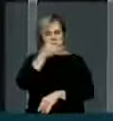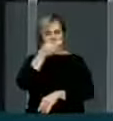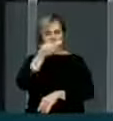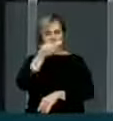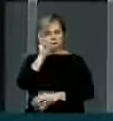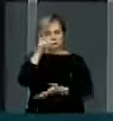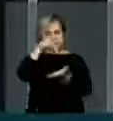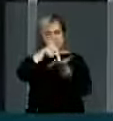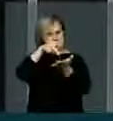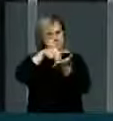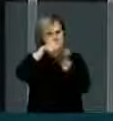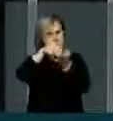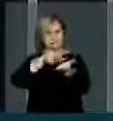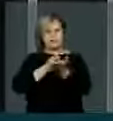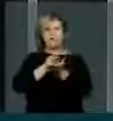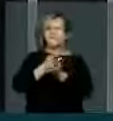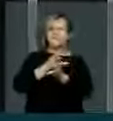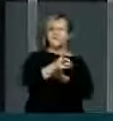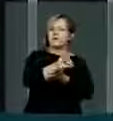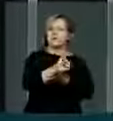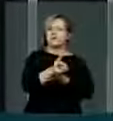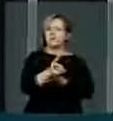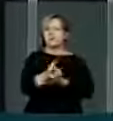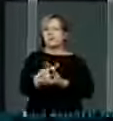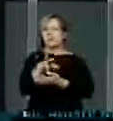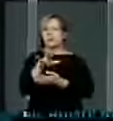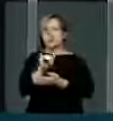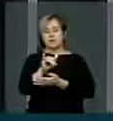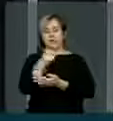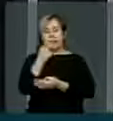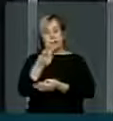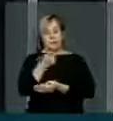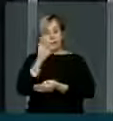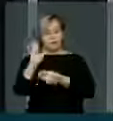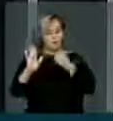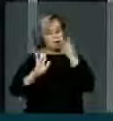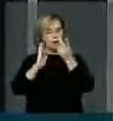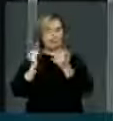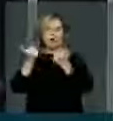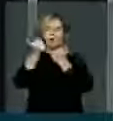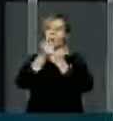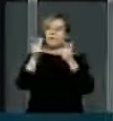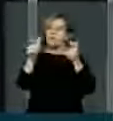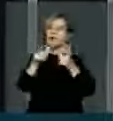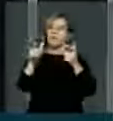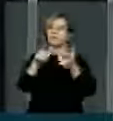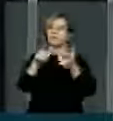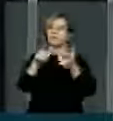de uma pré-candidatura é uma pré-candidatura que vem não é para poder volta repetir ocupar um espaço que existe e acima de tudo